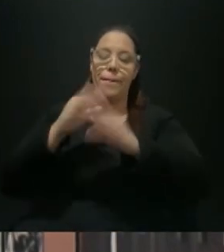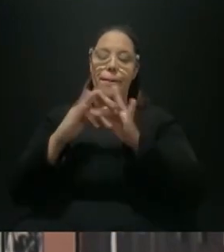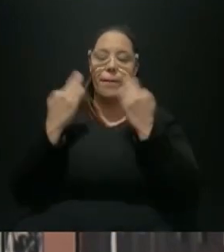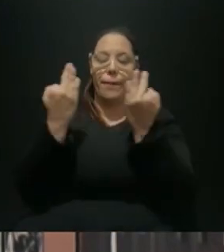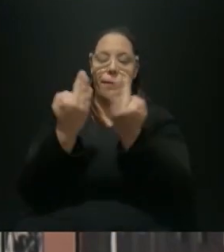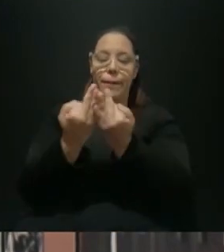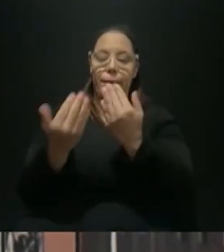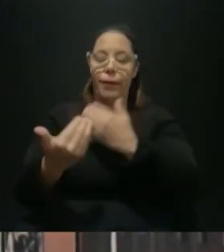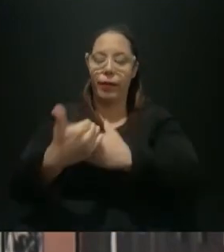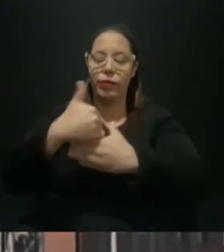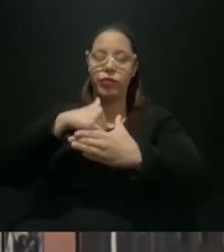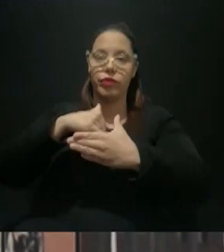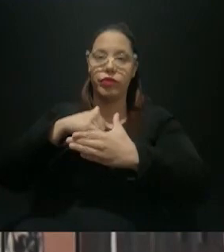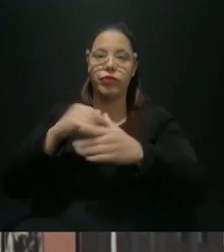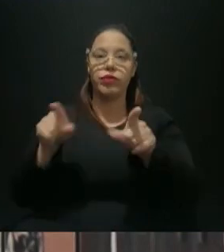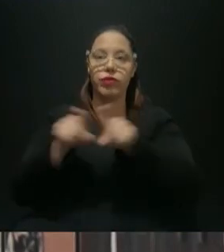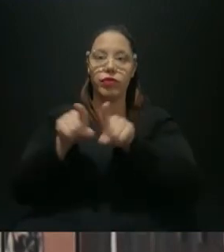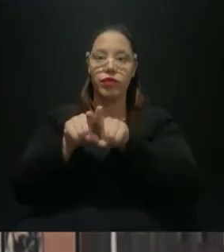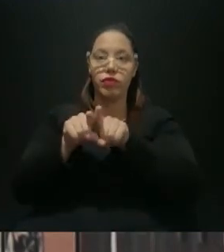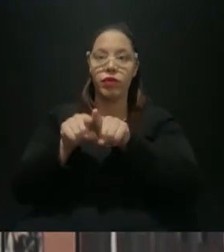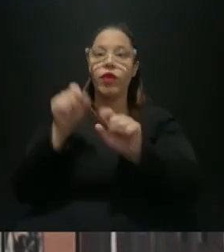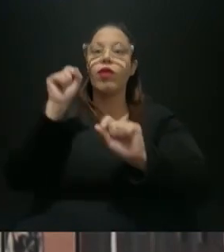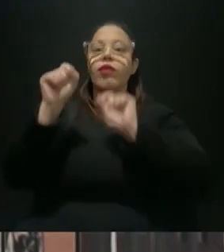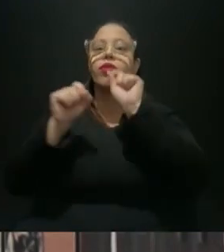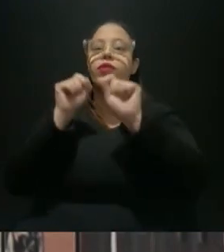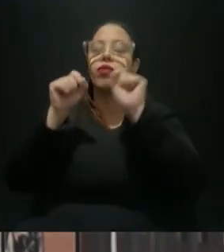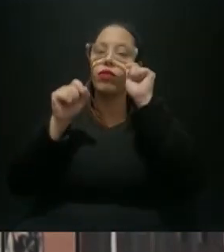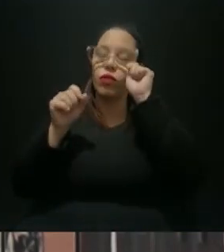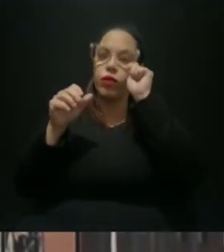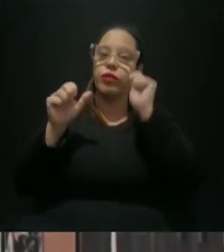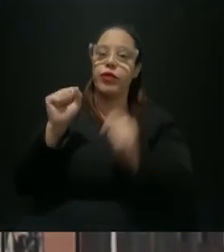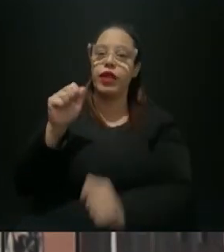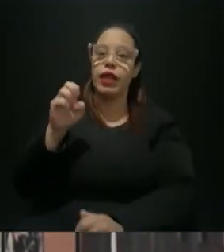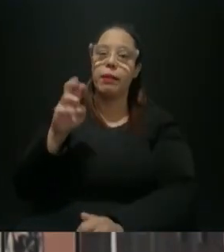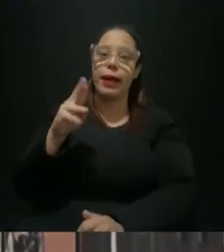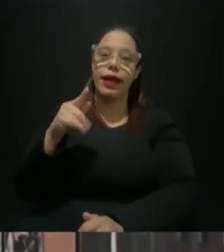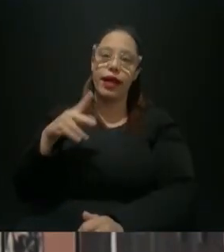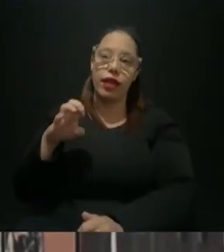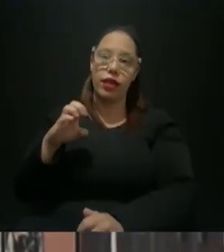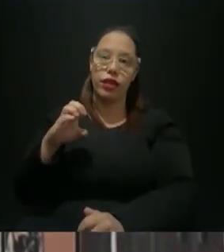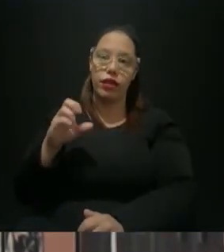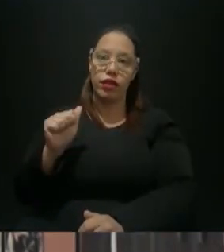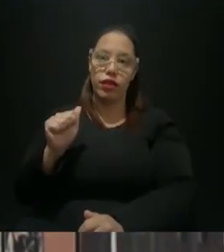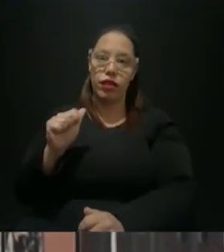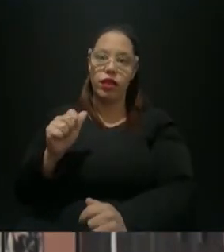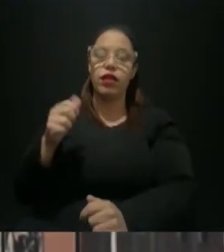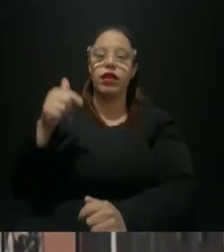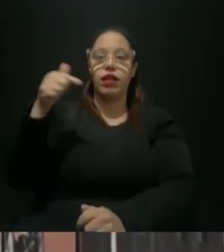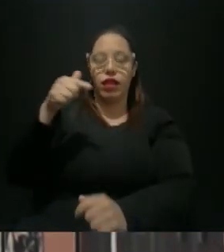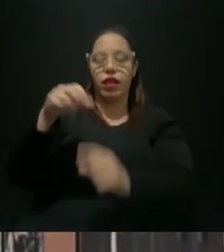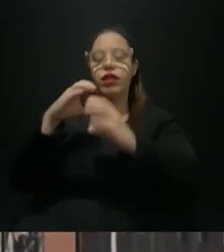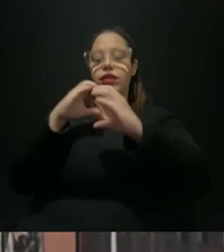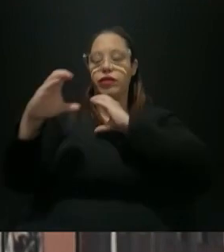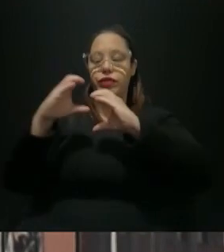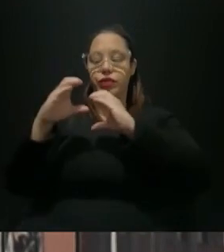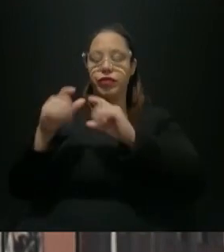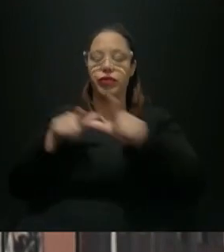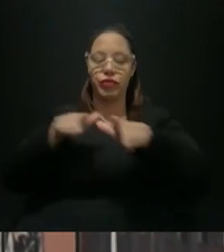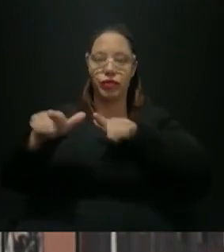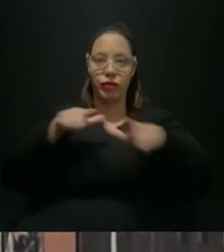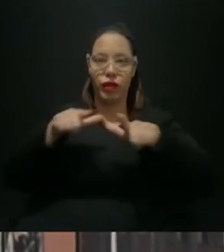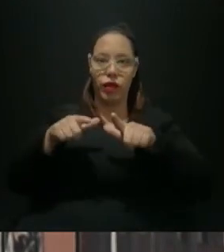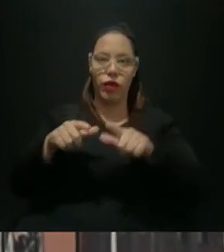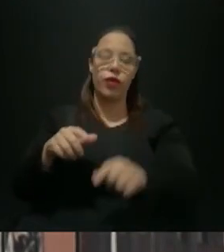e também, onde ela, na verdade, no SAPECA, ela foi coordenadora por 7 anos e trabalhou 20 anos na Prefeitura.